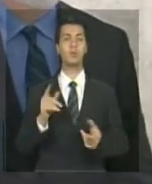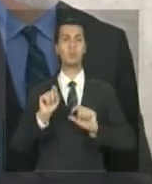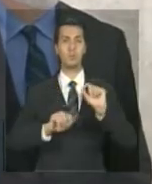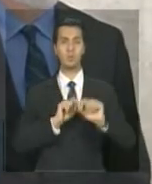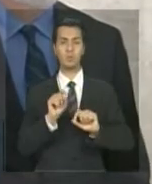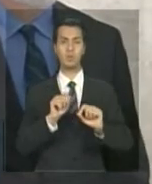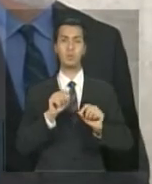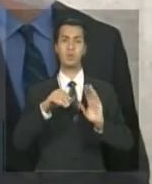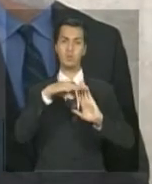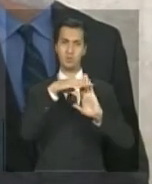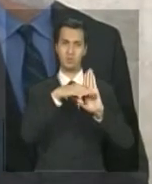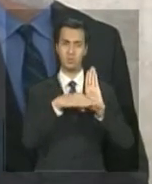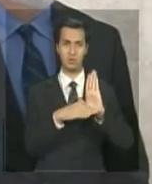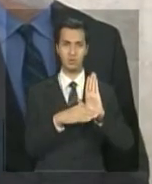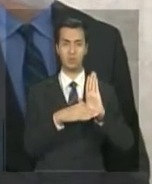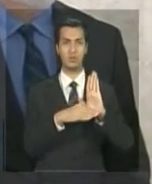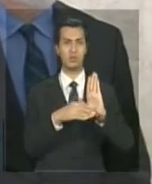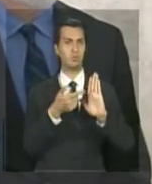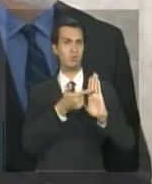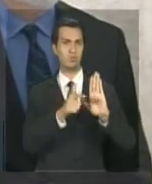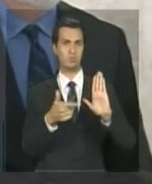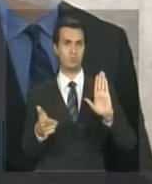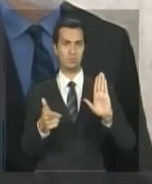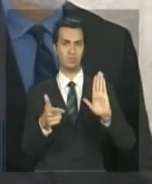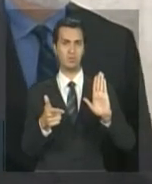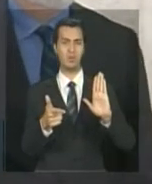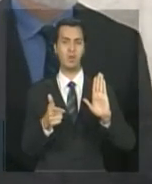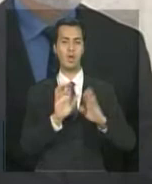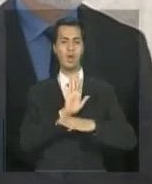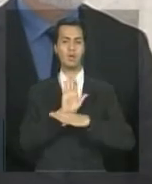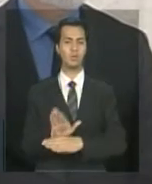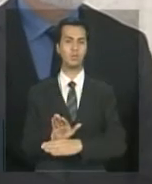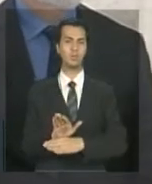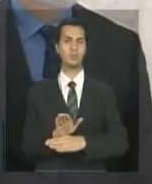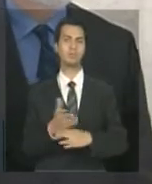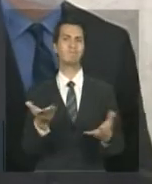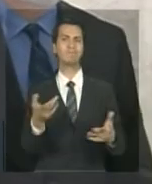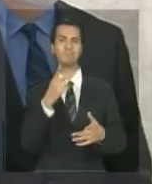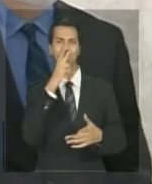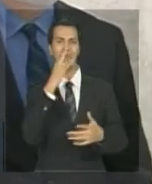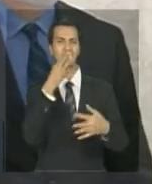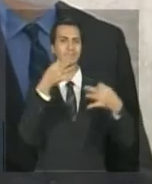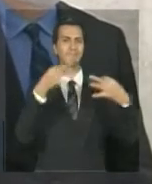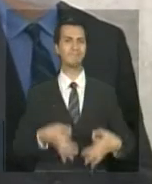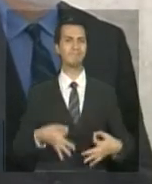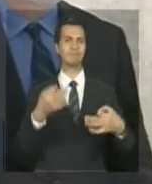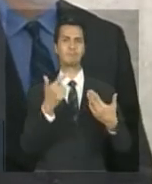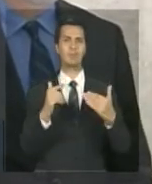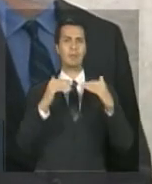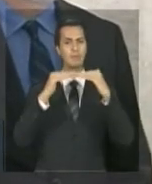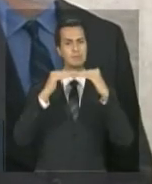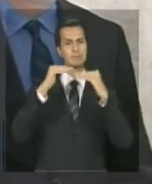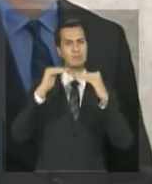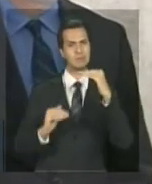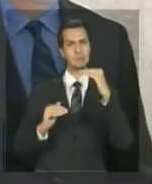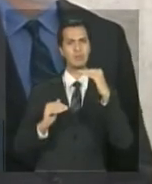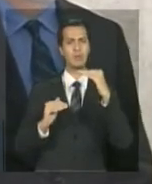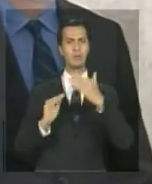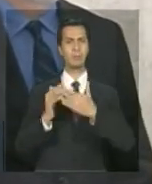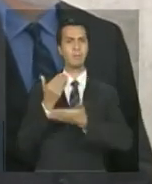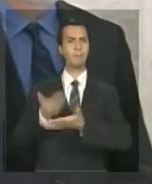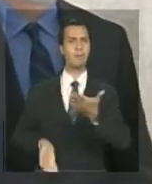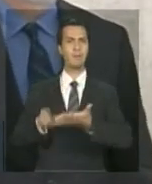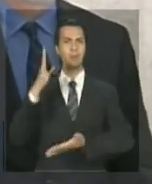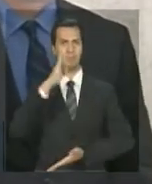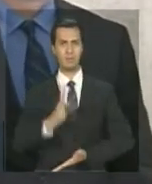de fato não beneficia, não é que beneficia, ele não é equilibrado, ele é desequilibrado contra o Brasil. O